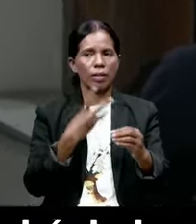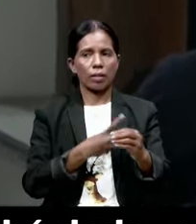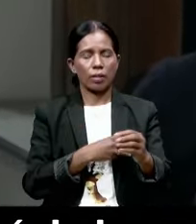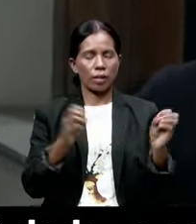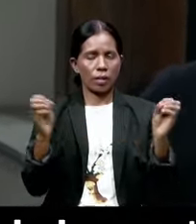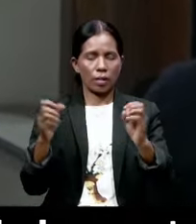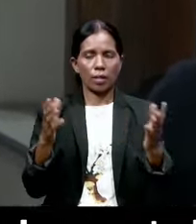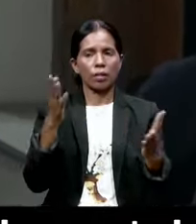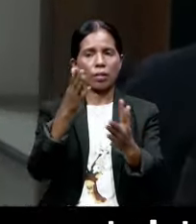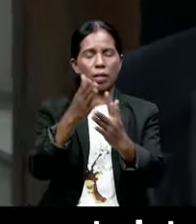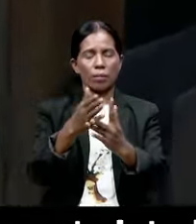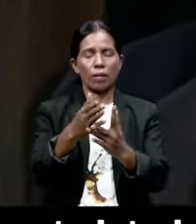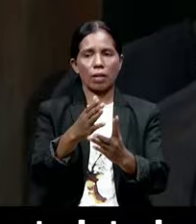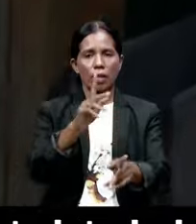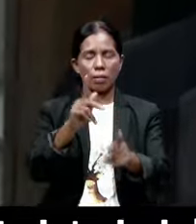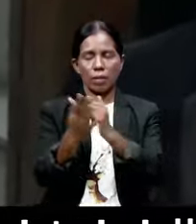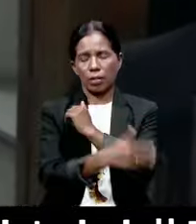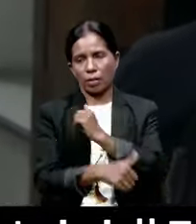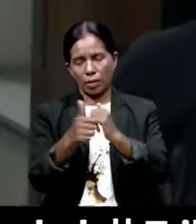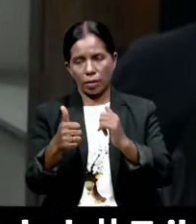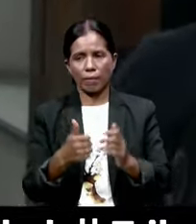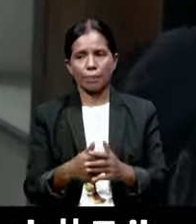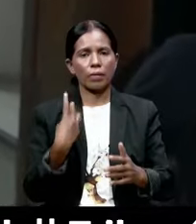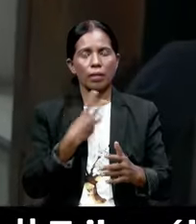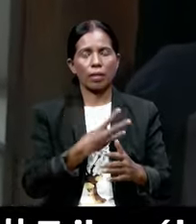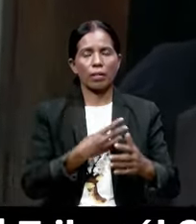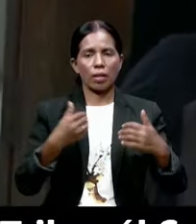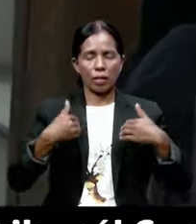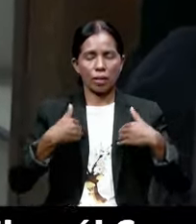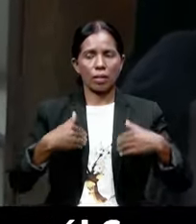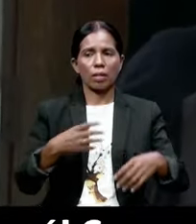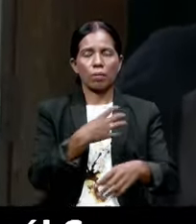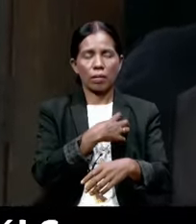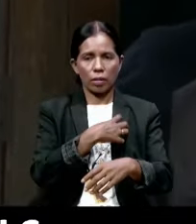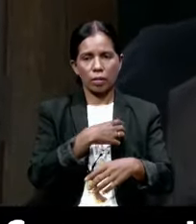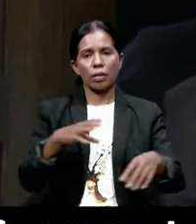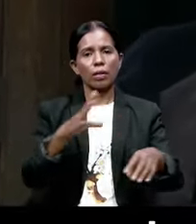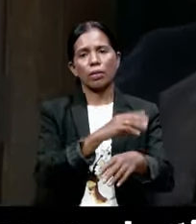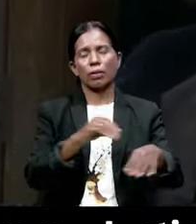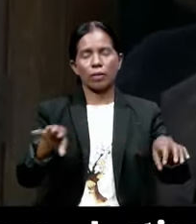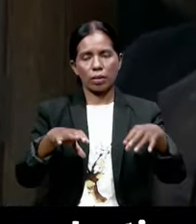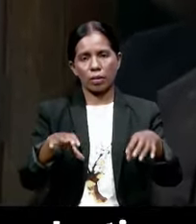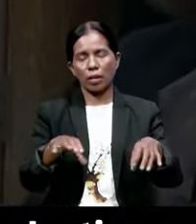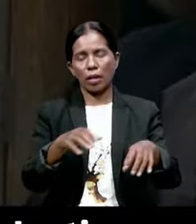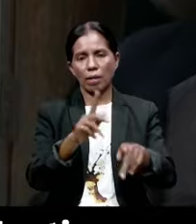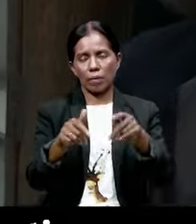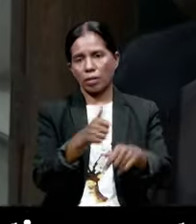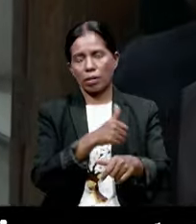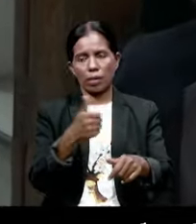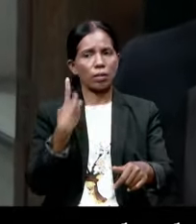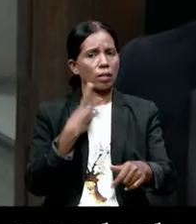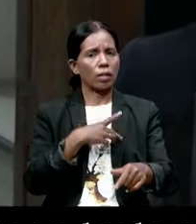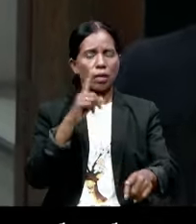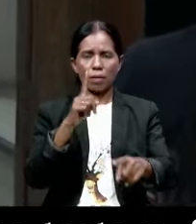submete pe autoridade estrangeiro apesar de ter a cooperação dele policial que seu selo mas ita la vele